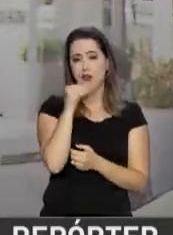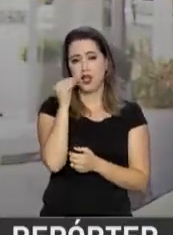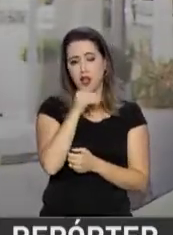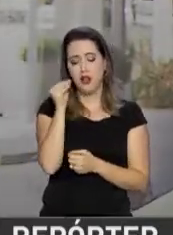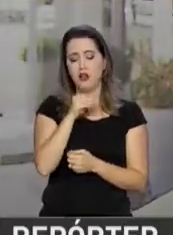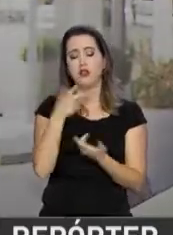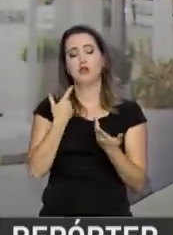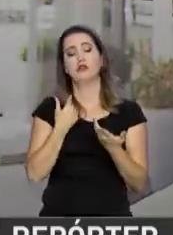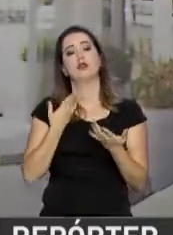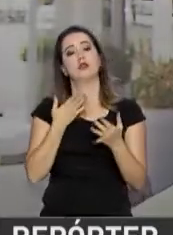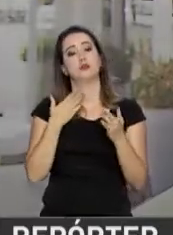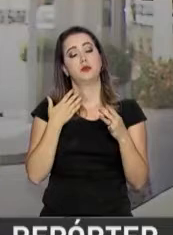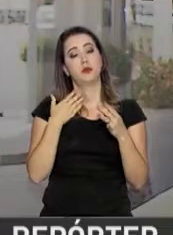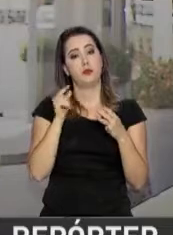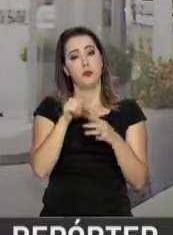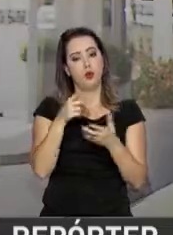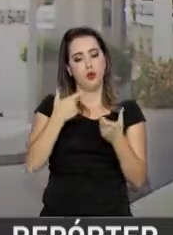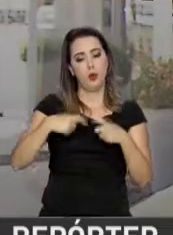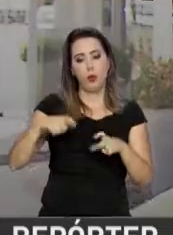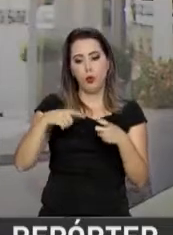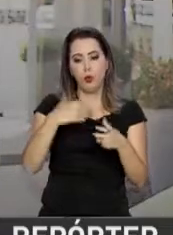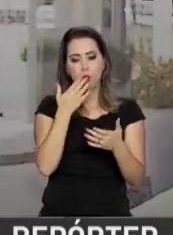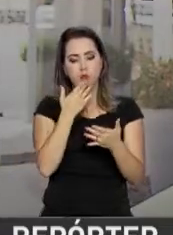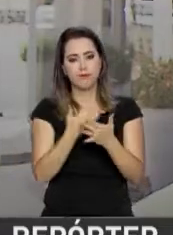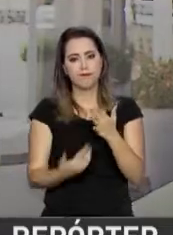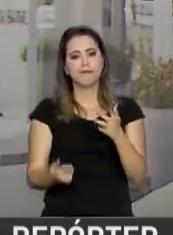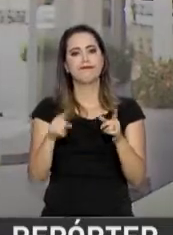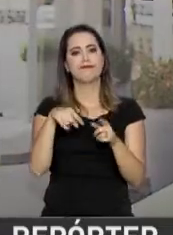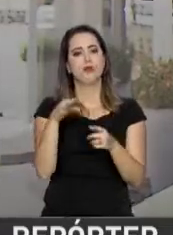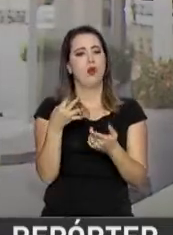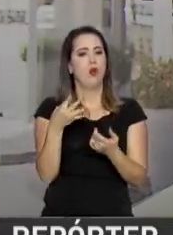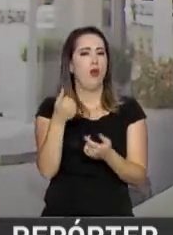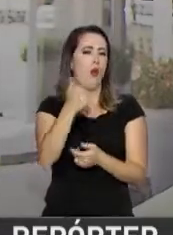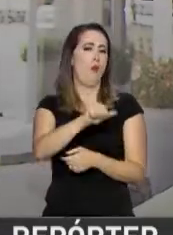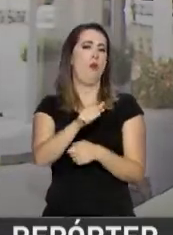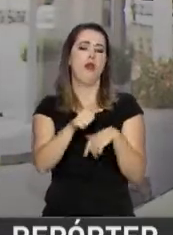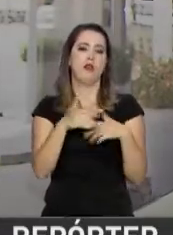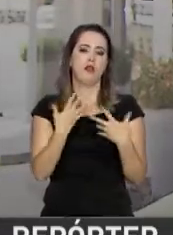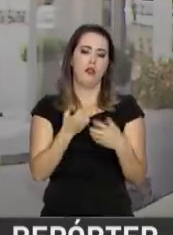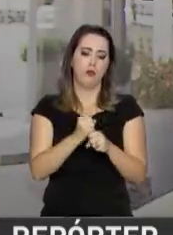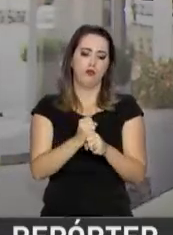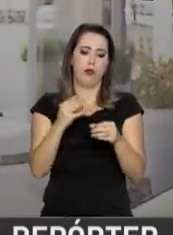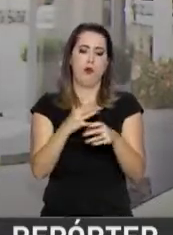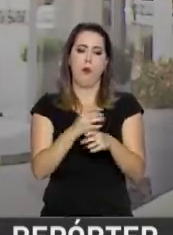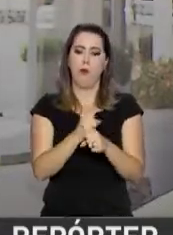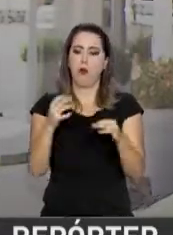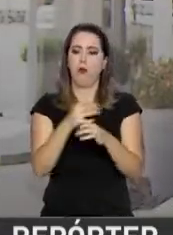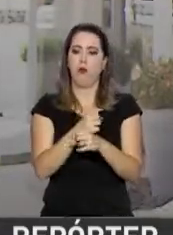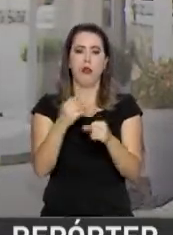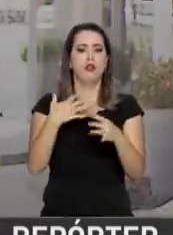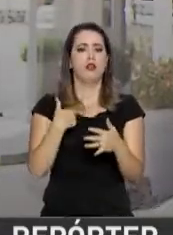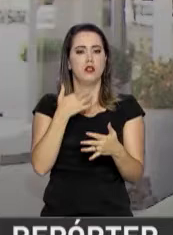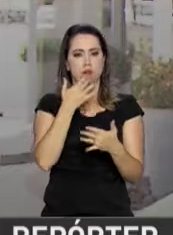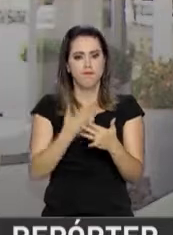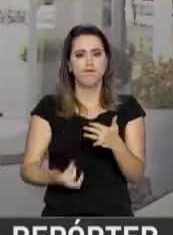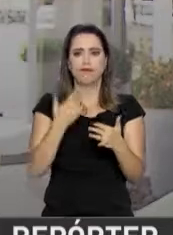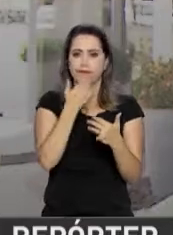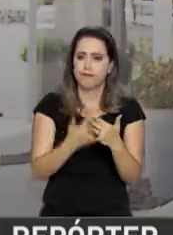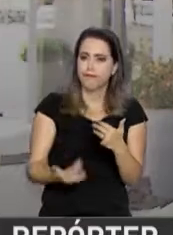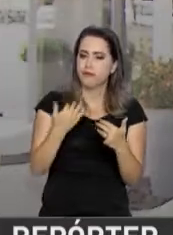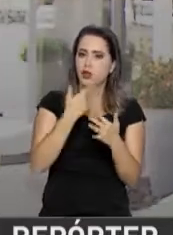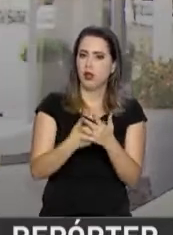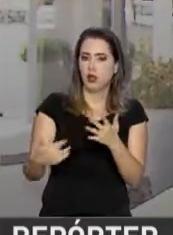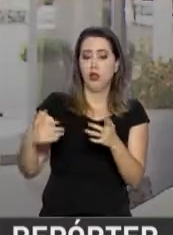isso aqui é o ambiente do sangue fica tóxico para ela acaba explodindo e aí começa a correr bobina